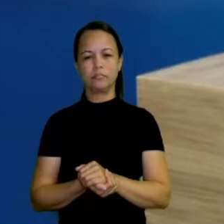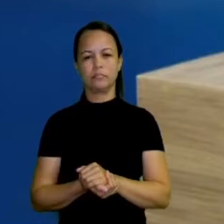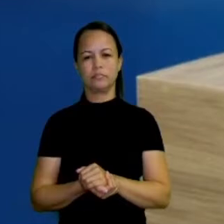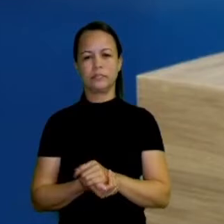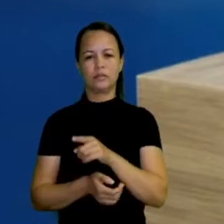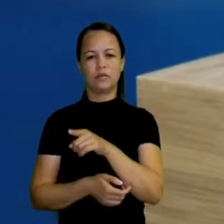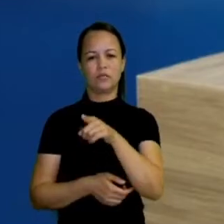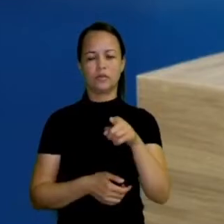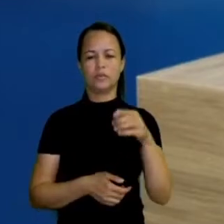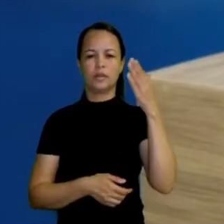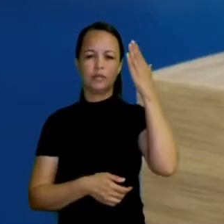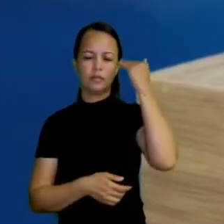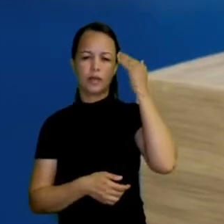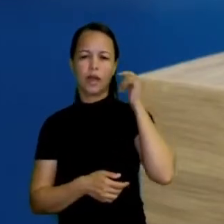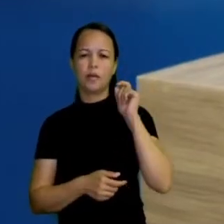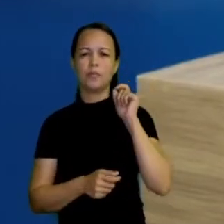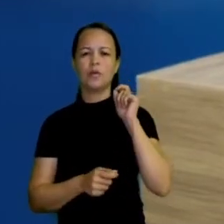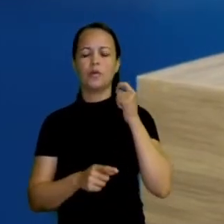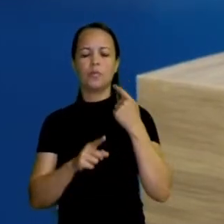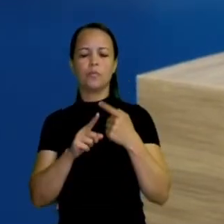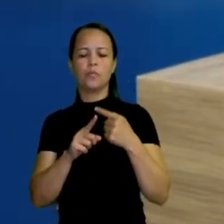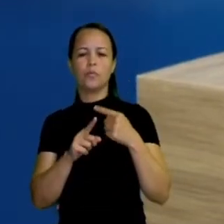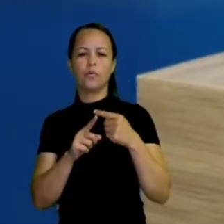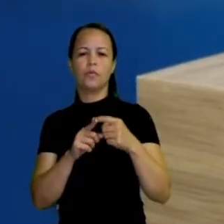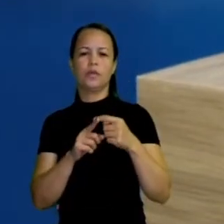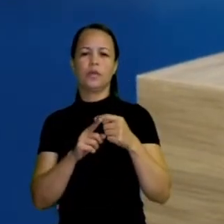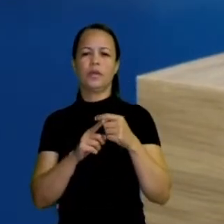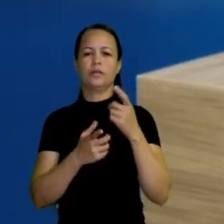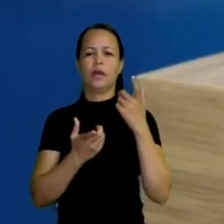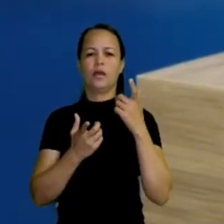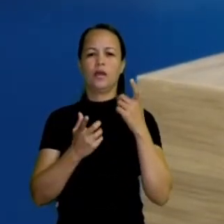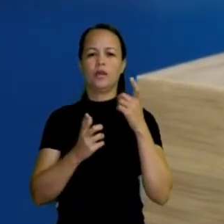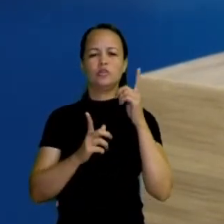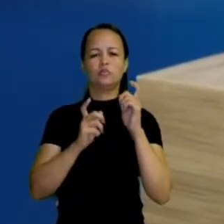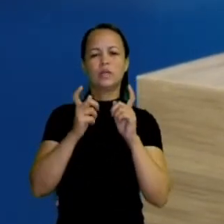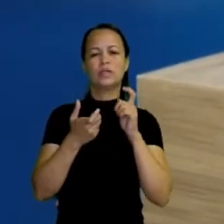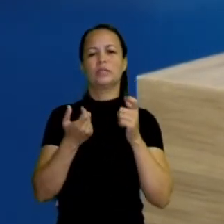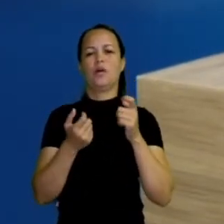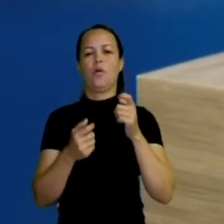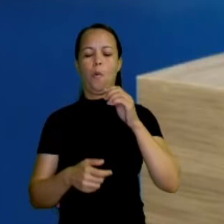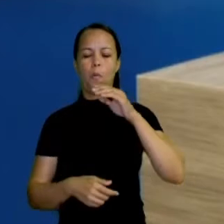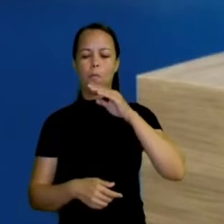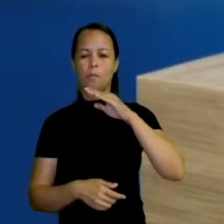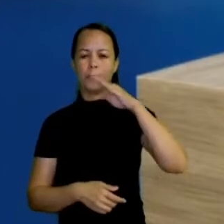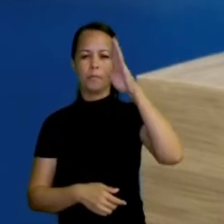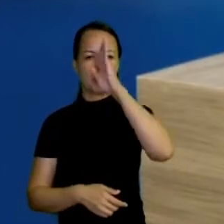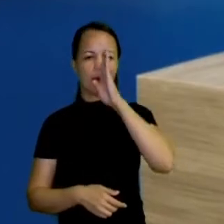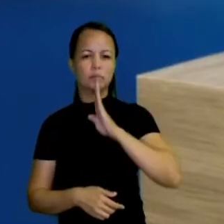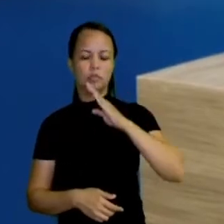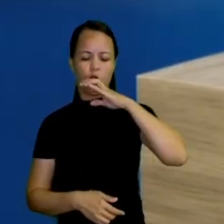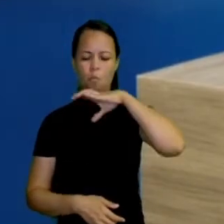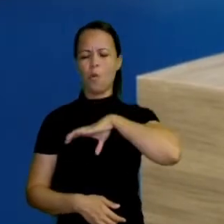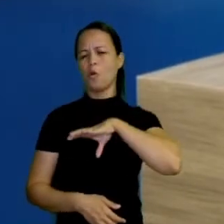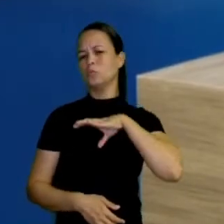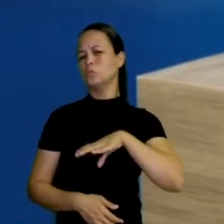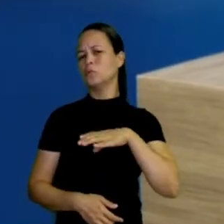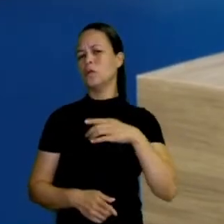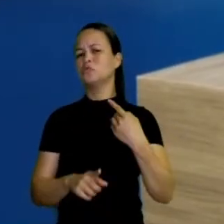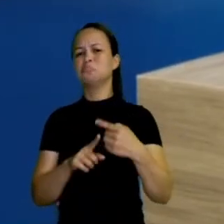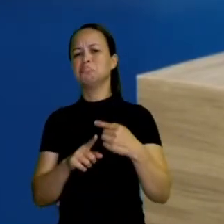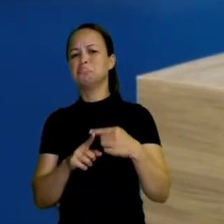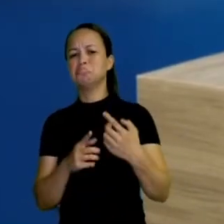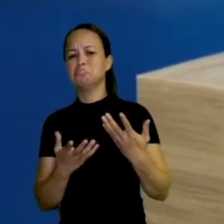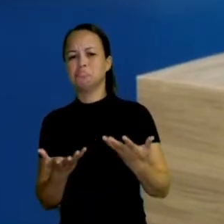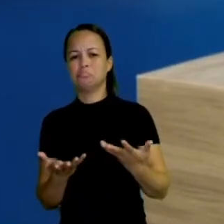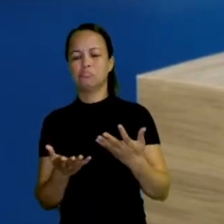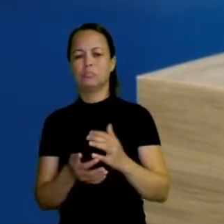Vocês sabem o porquê da expressão o Brasil português? Então, assim, por que o Brasil português?